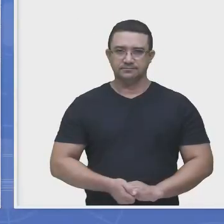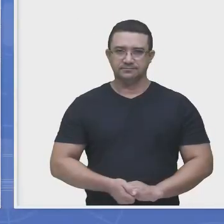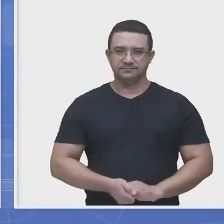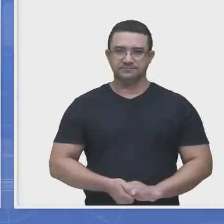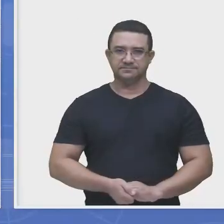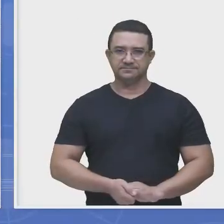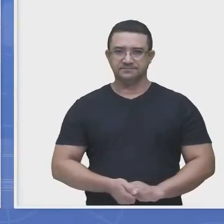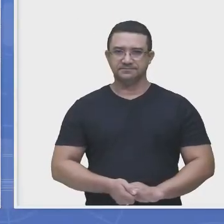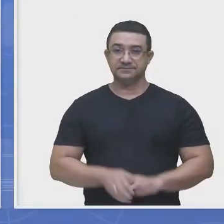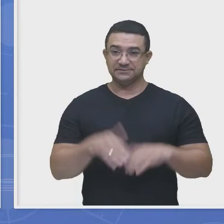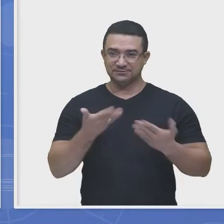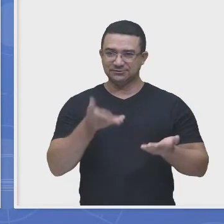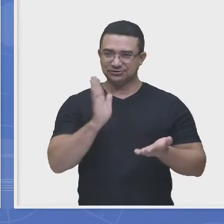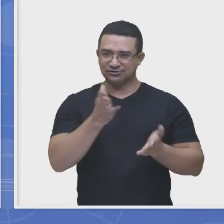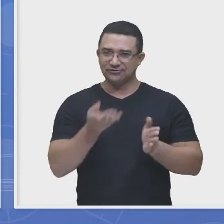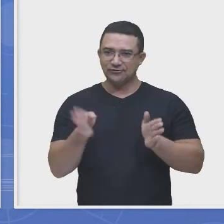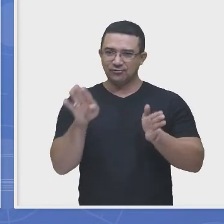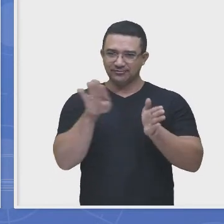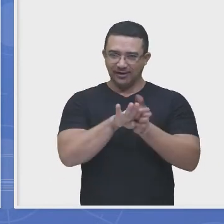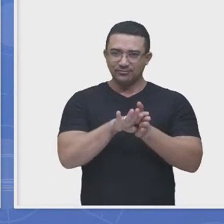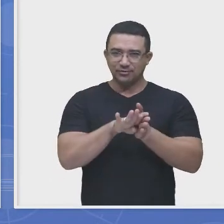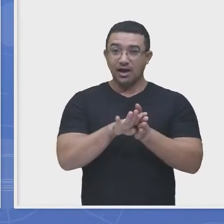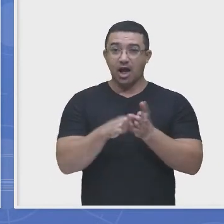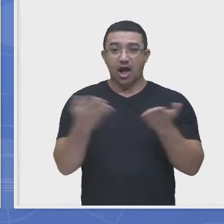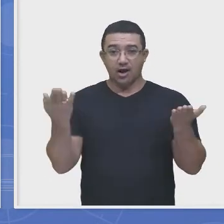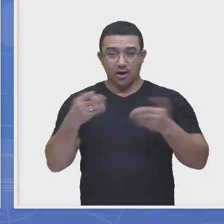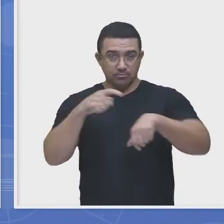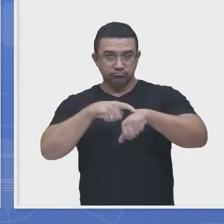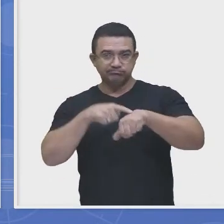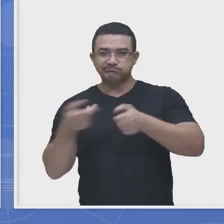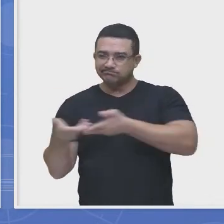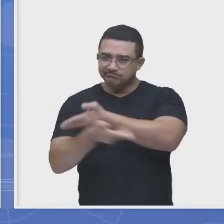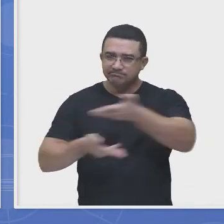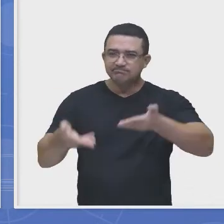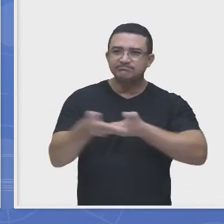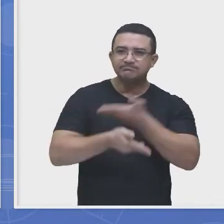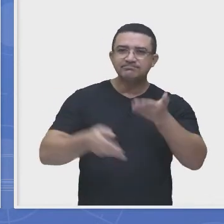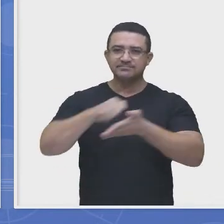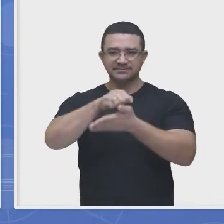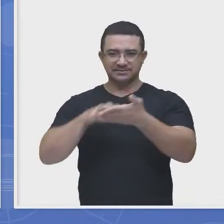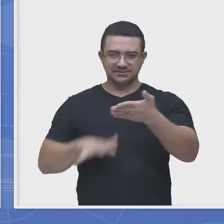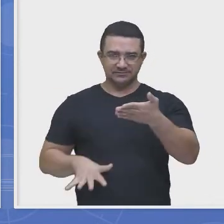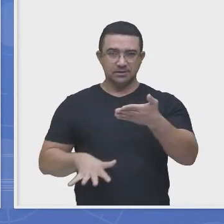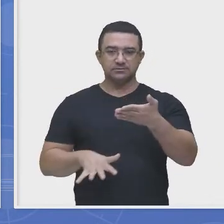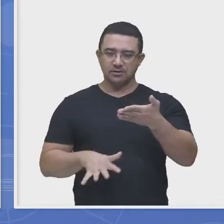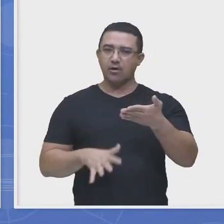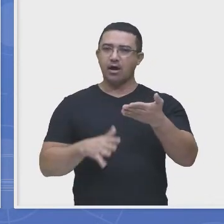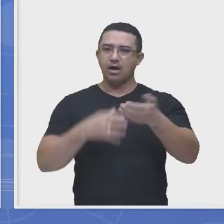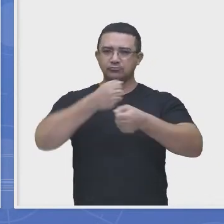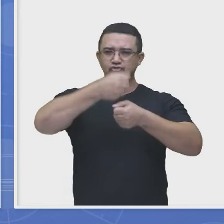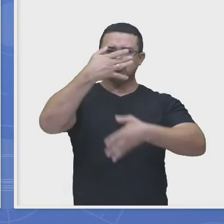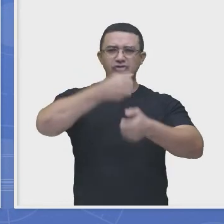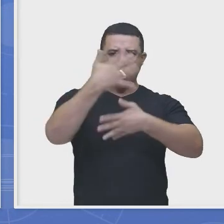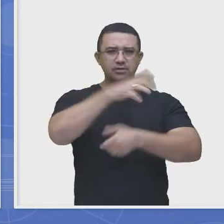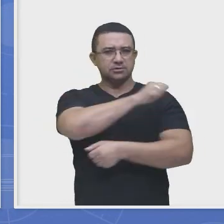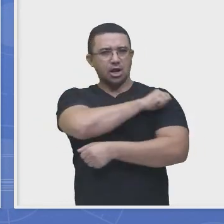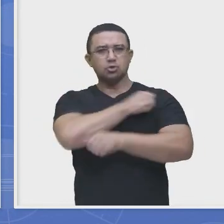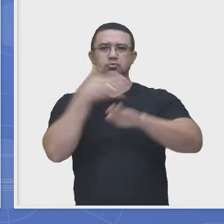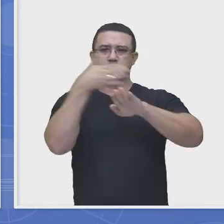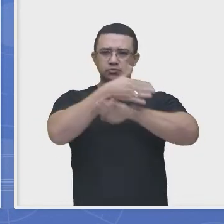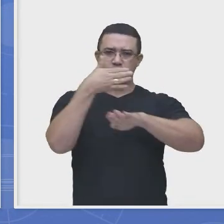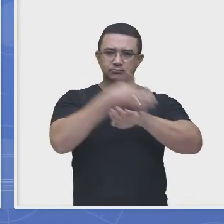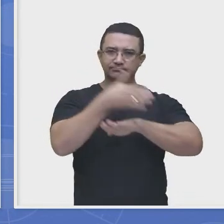Muito bem, retornamos agora para o nosso momento de interatividade. Muitos alunos participando no chat,